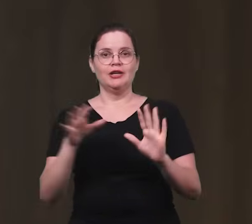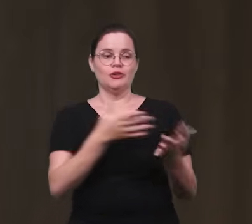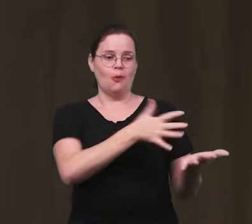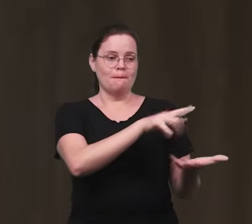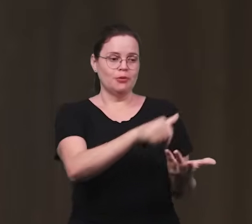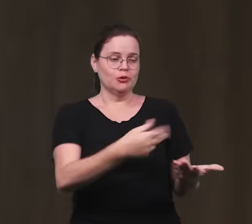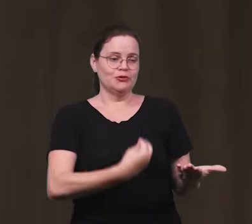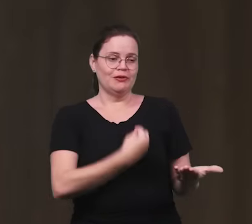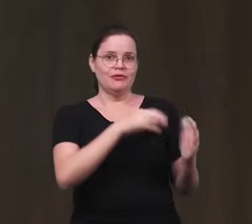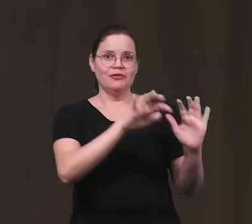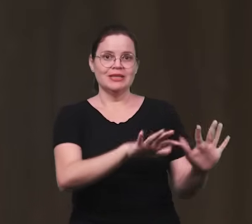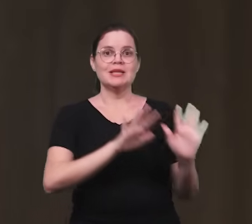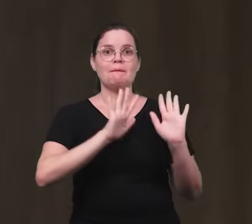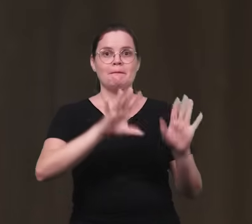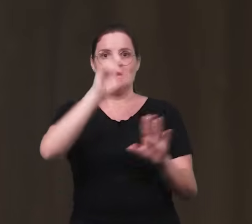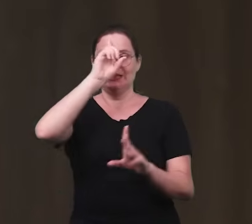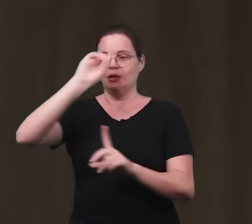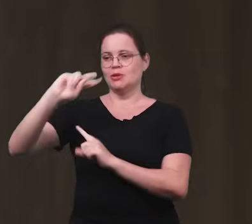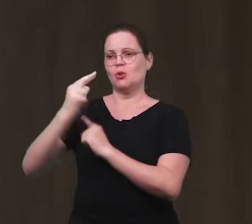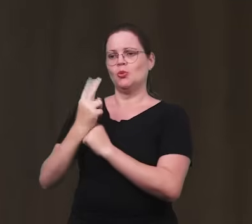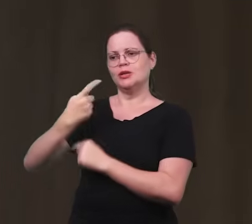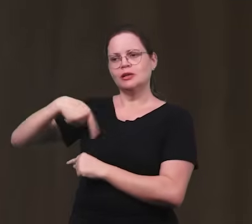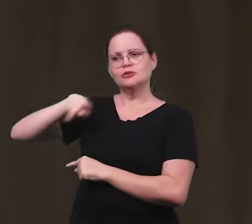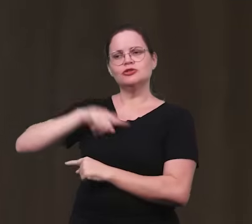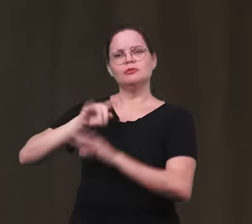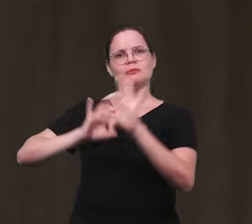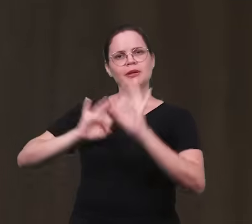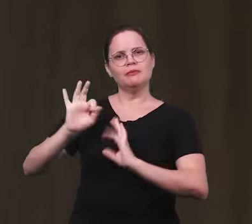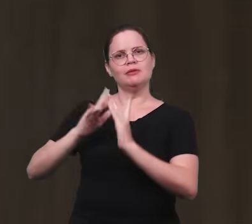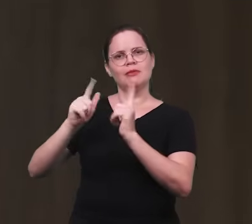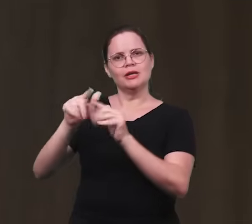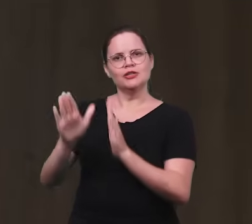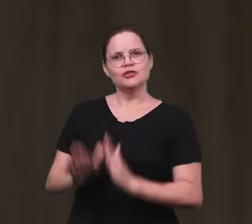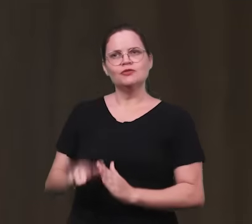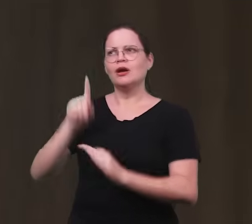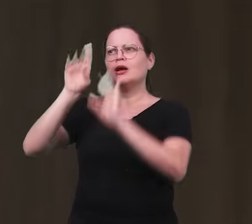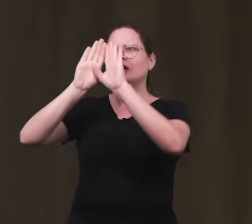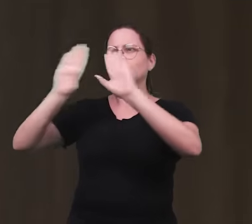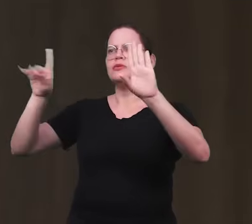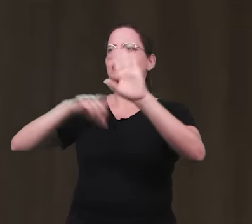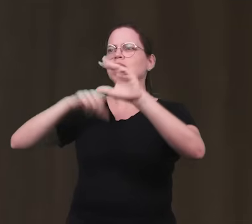está zelando por nós, que o Senhor está preparando uma igreja, que há um país, que há uma